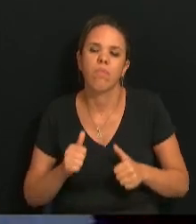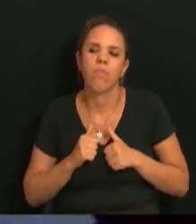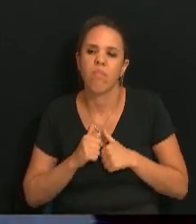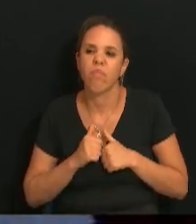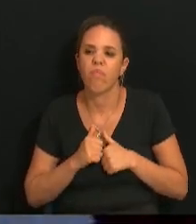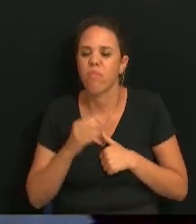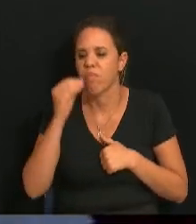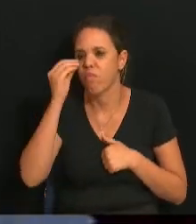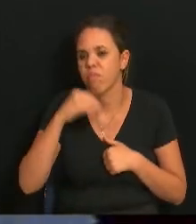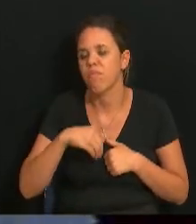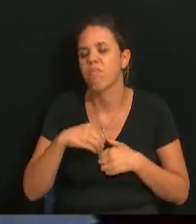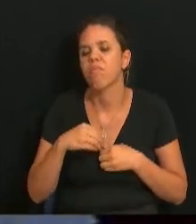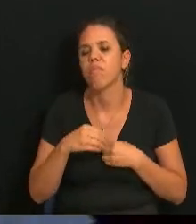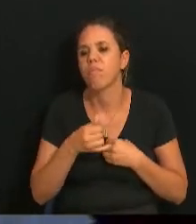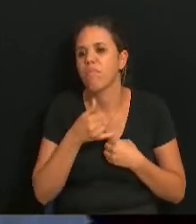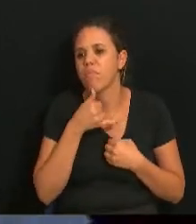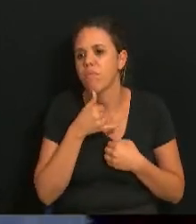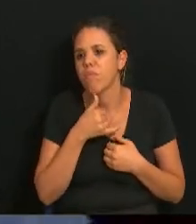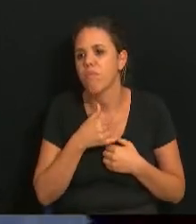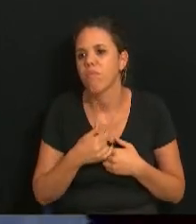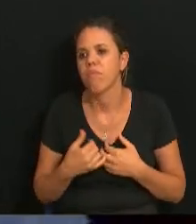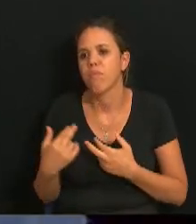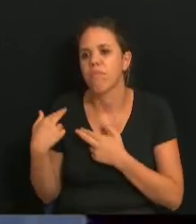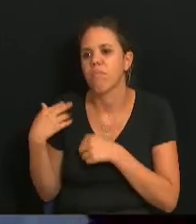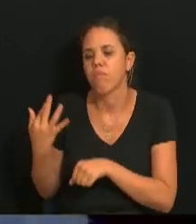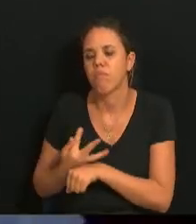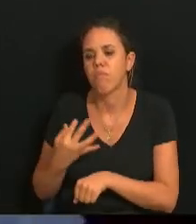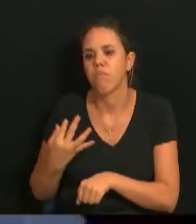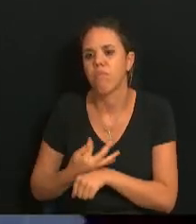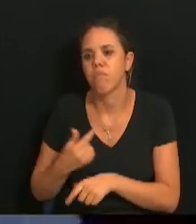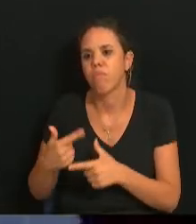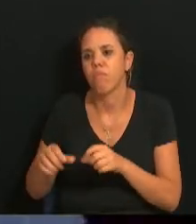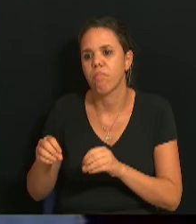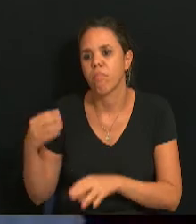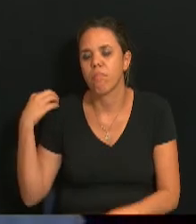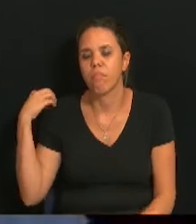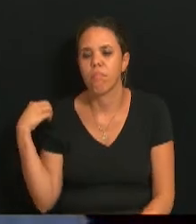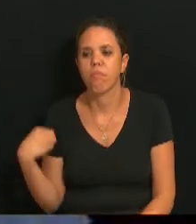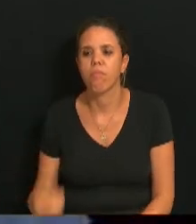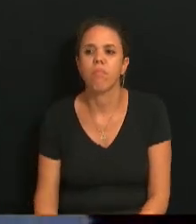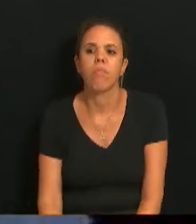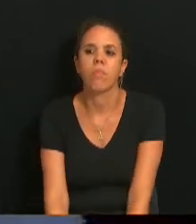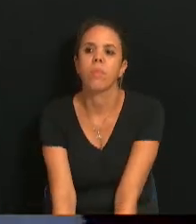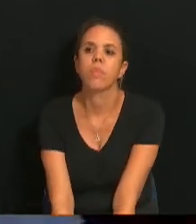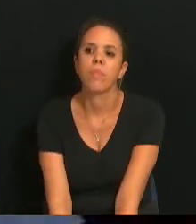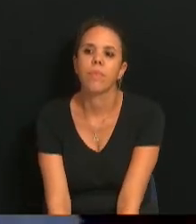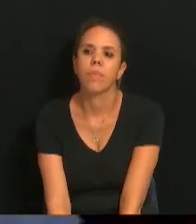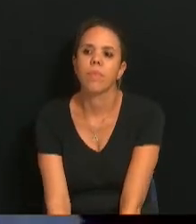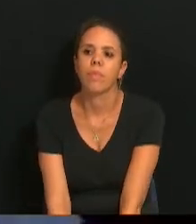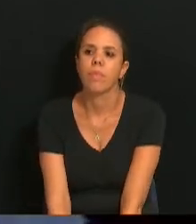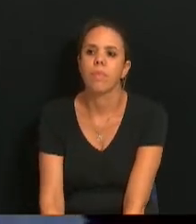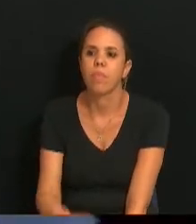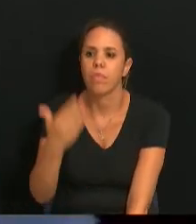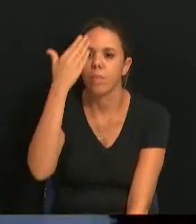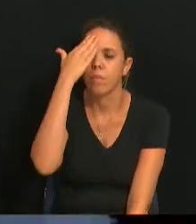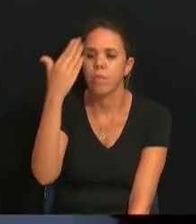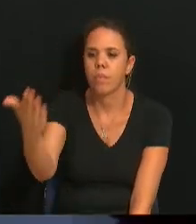de autorresponsabilização pelos problemas do ensino, que é bastante cruel. Novamente, agradeço muito aqui